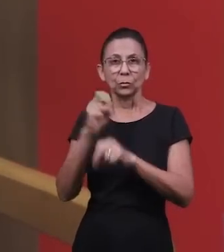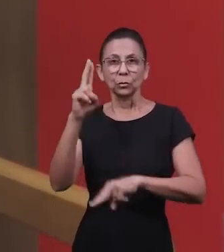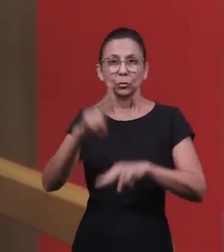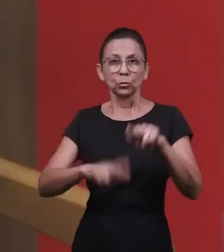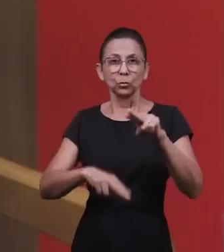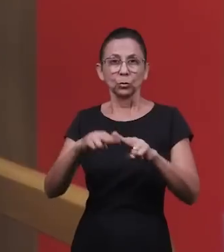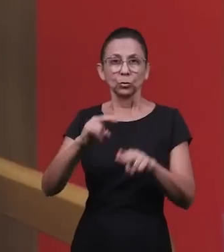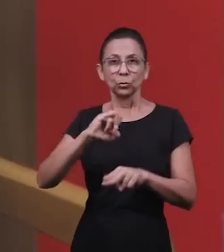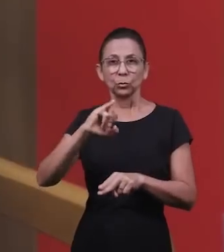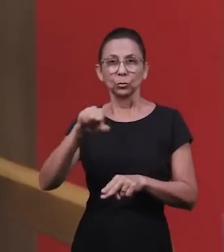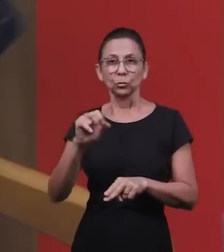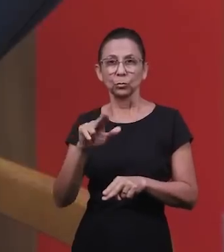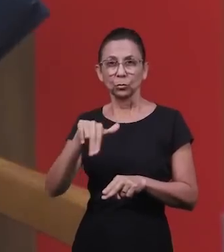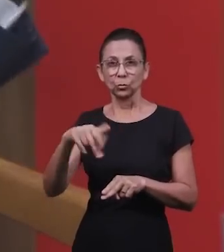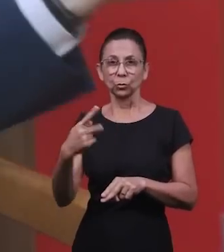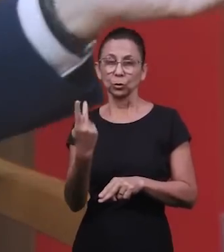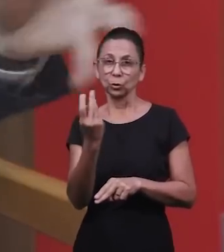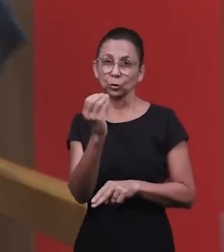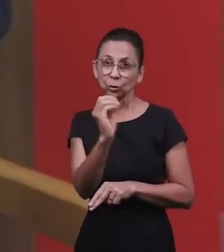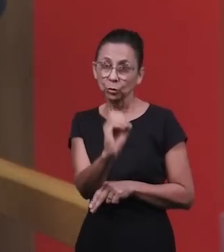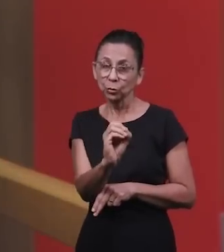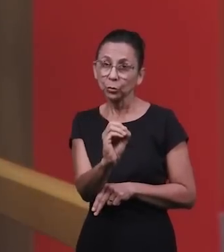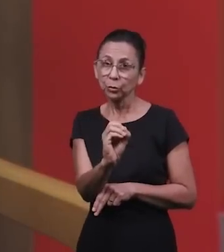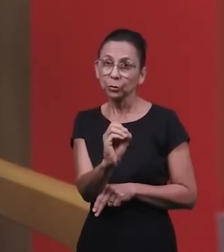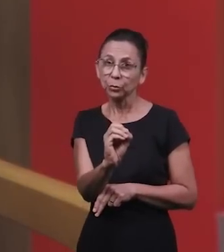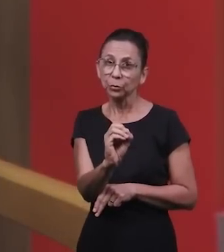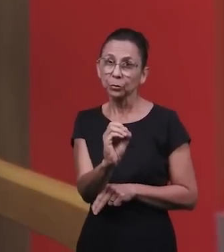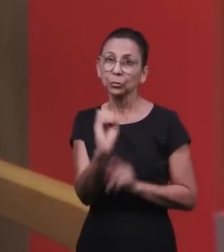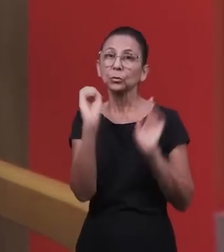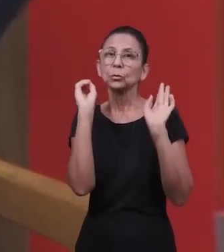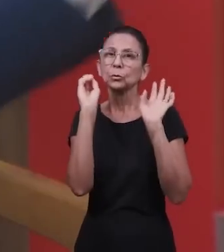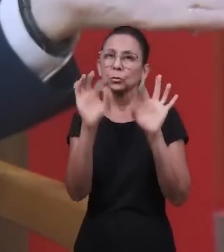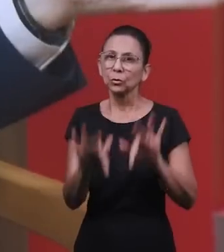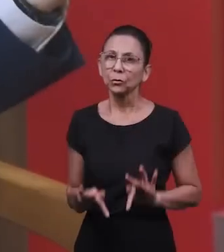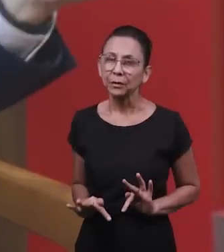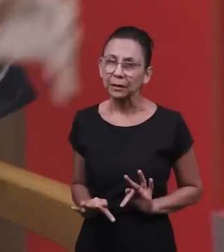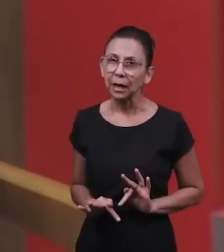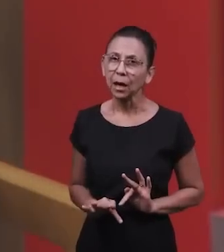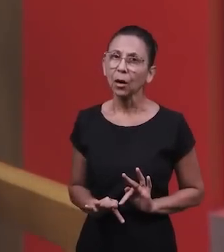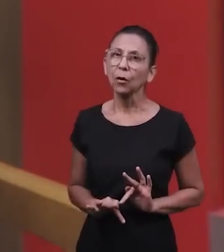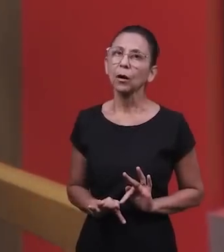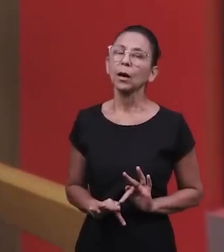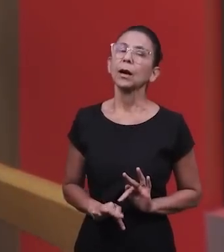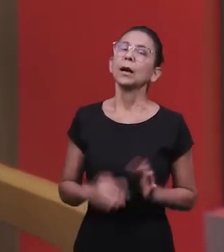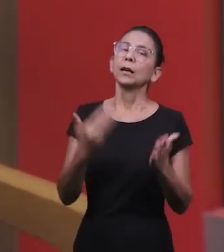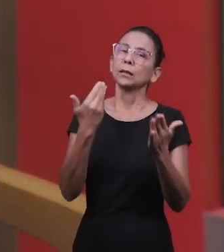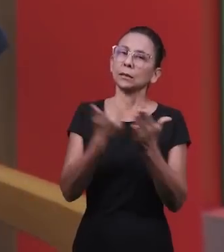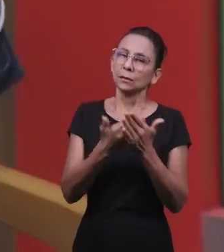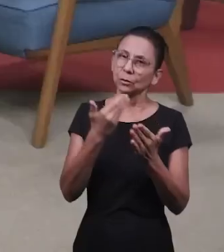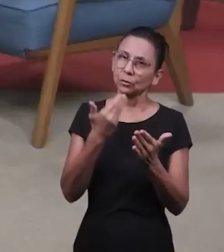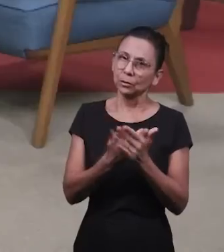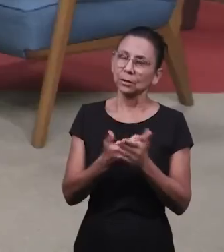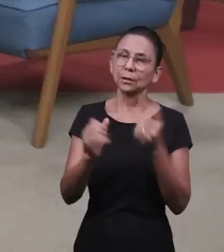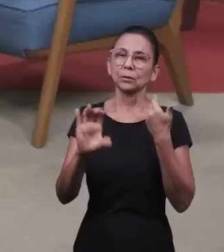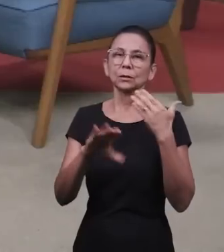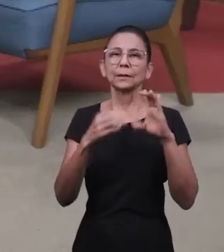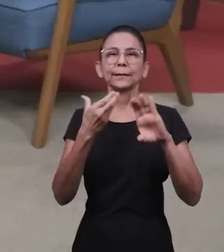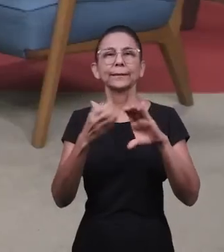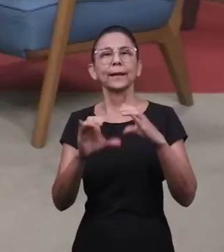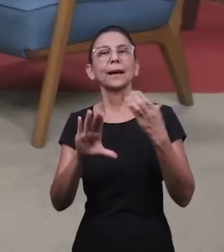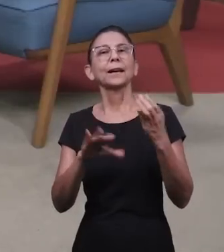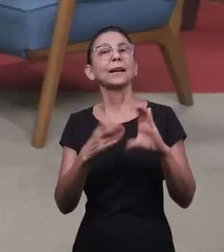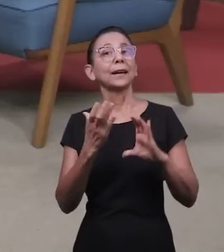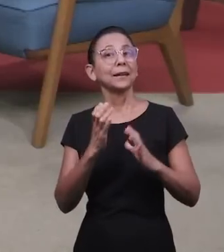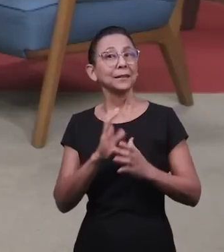nós estamos em Cantares e quanto mais a gente fala, mais e ainda revelação. No capítulo 4.